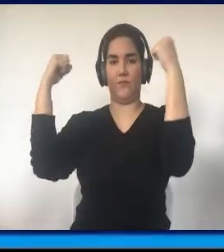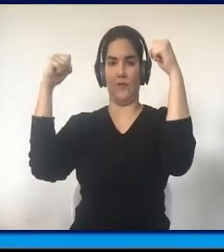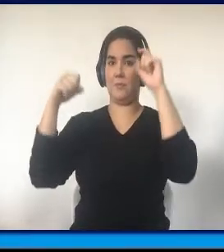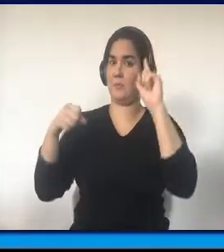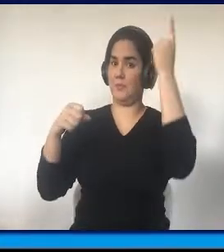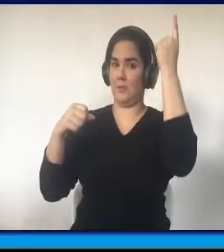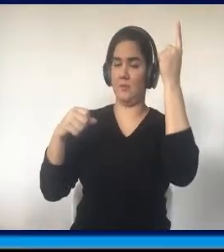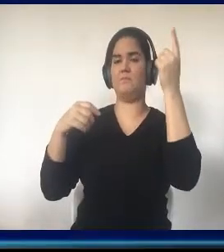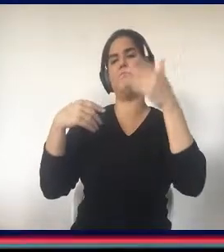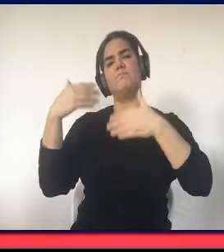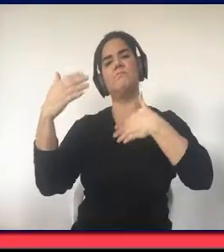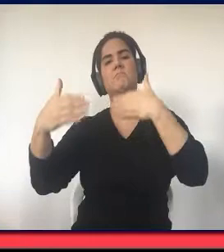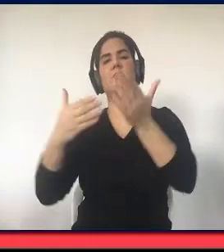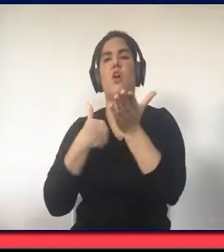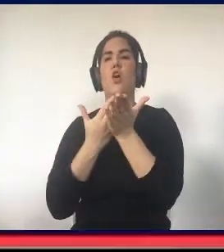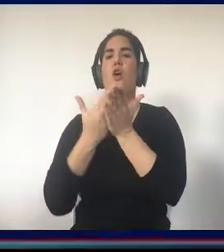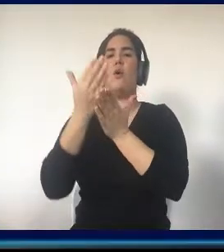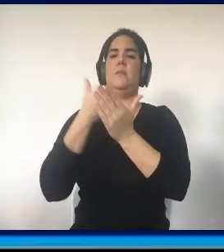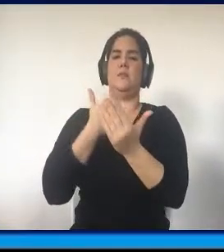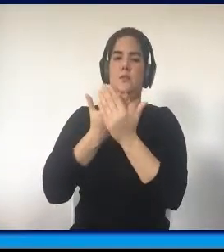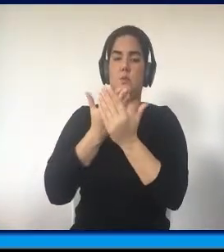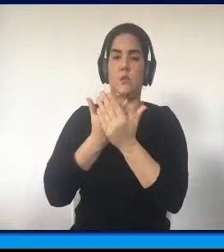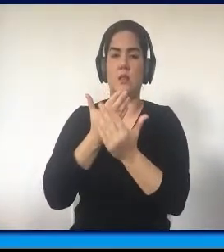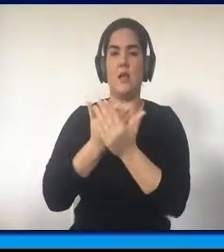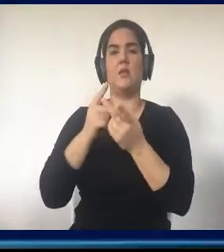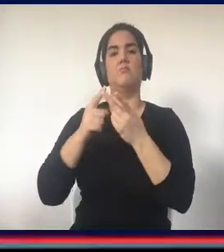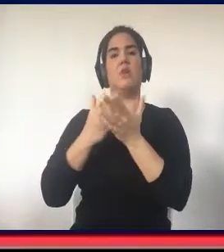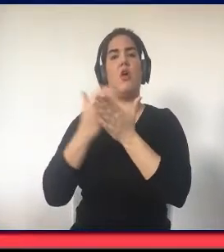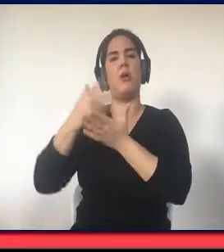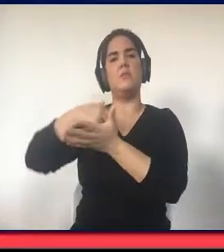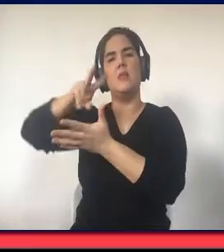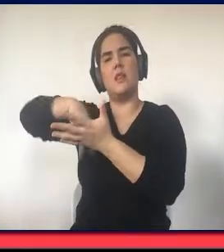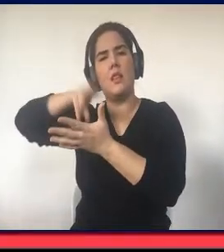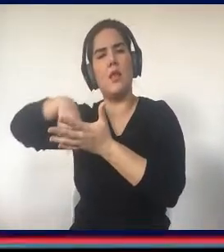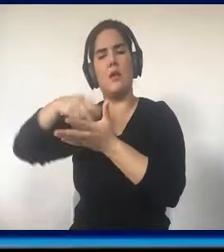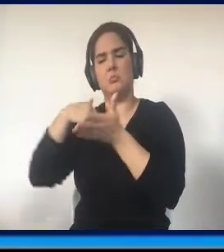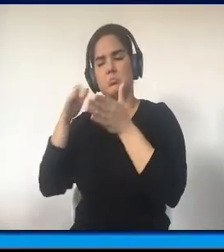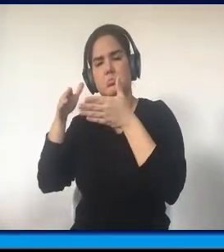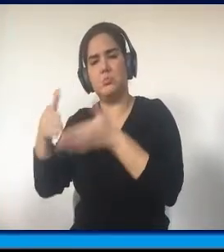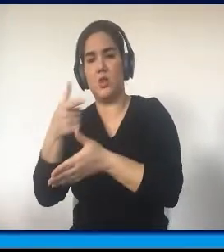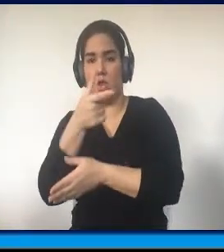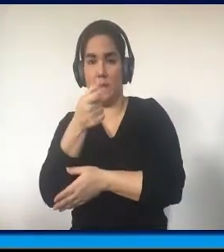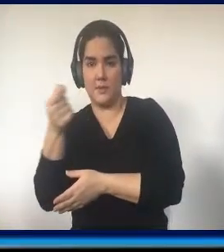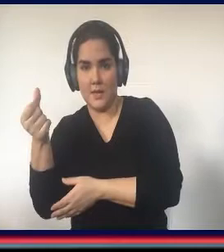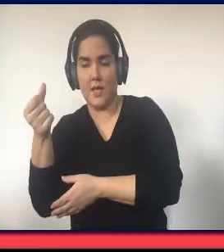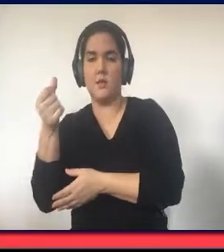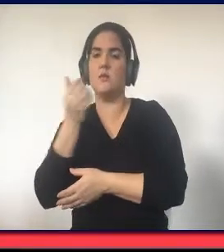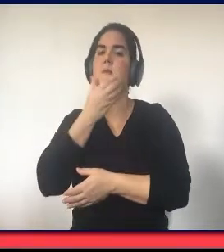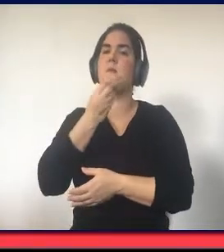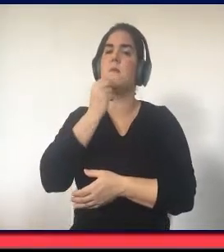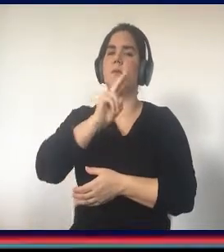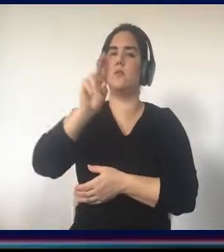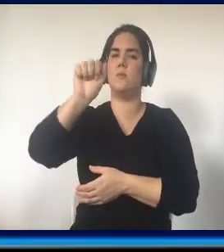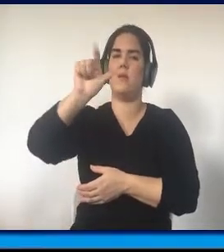comecei a estudar, comecei a ler coisas. Em 2006, o Alan, ele escreveu algo na tese